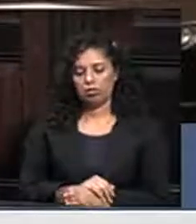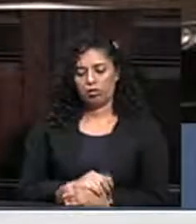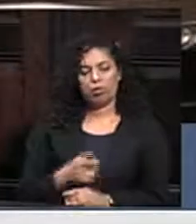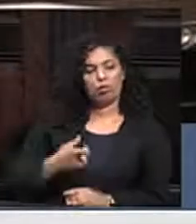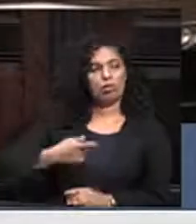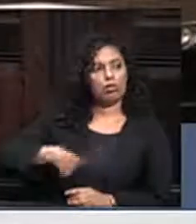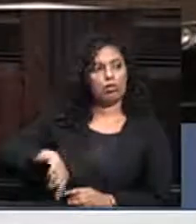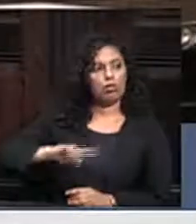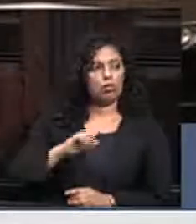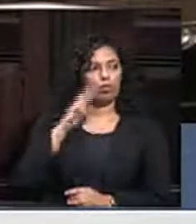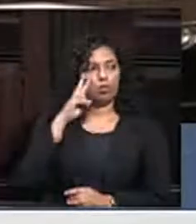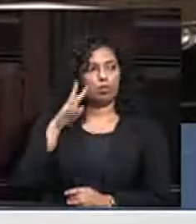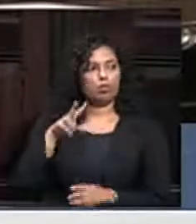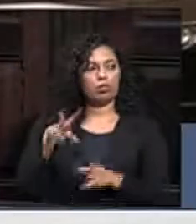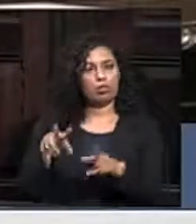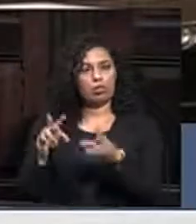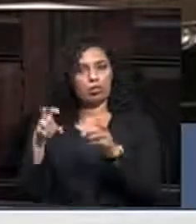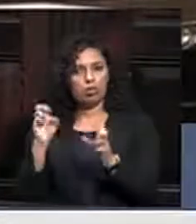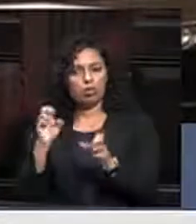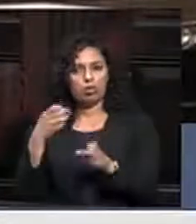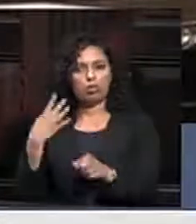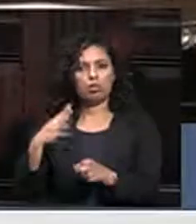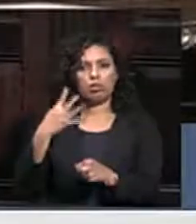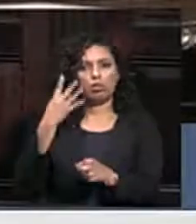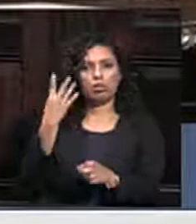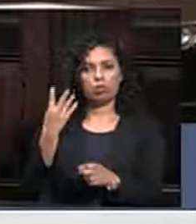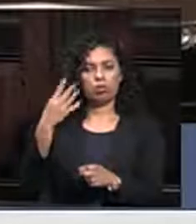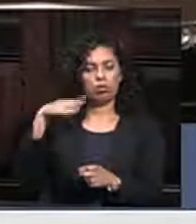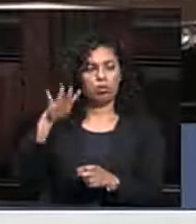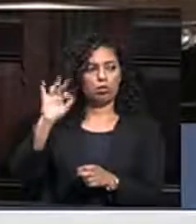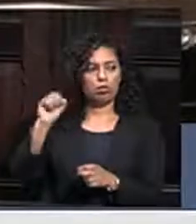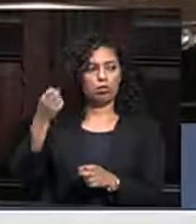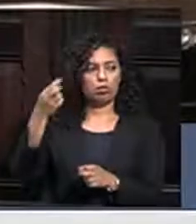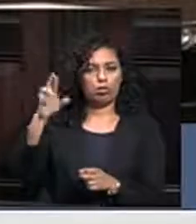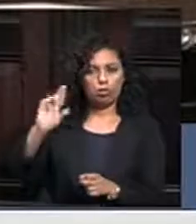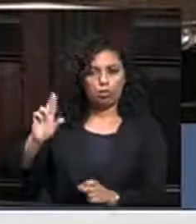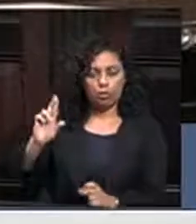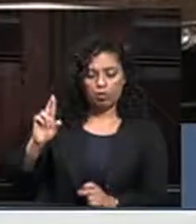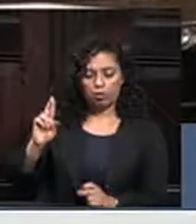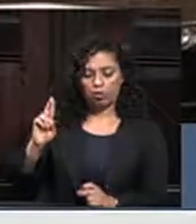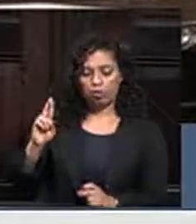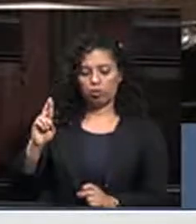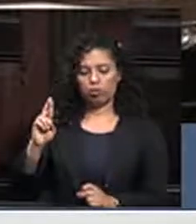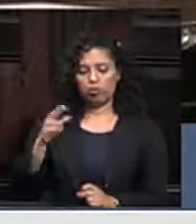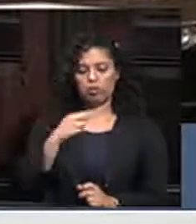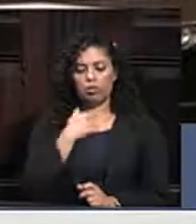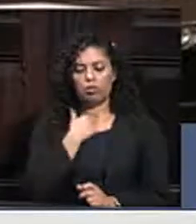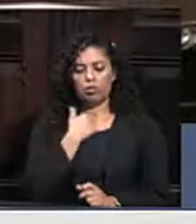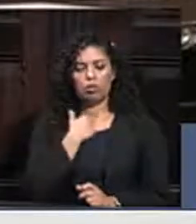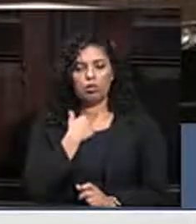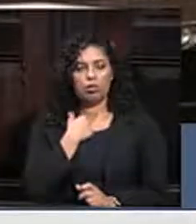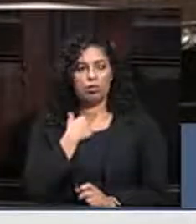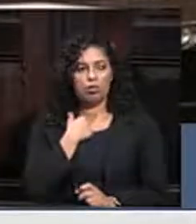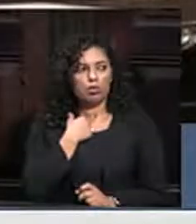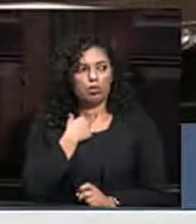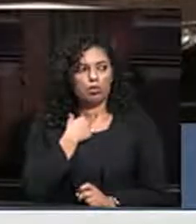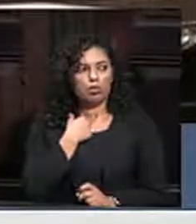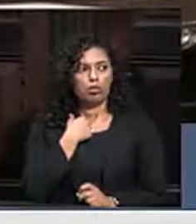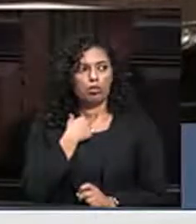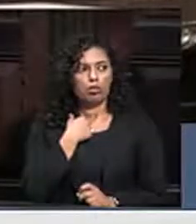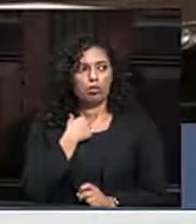do previsto de cerca de 4 bilhões, mas que não pode haver esse